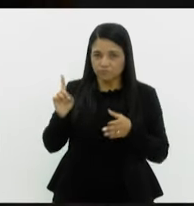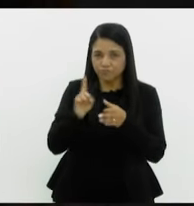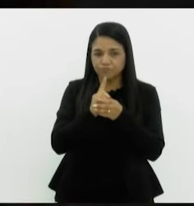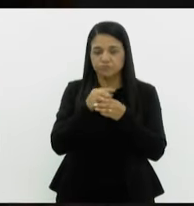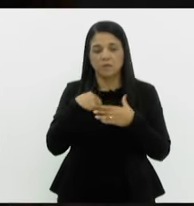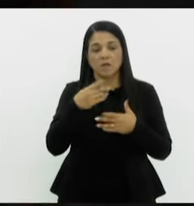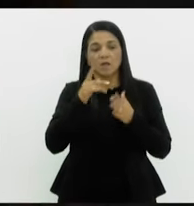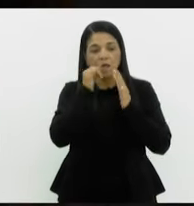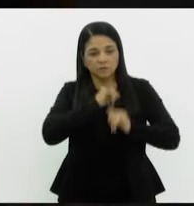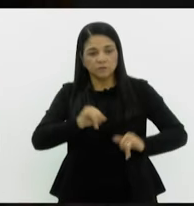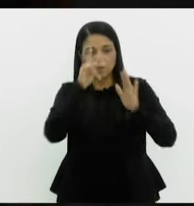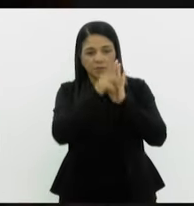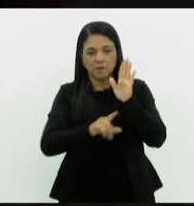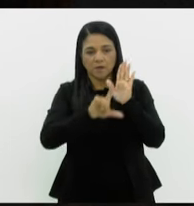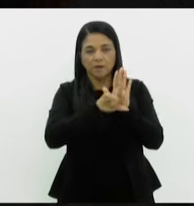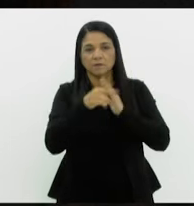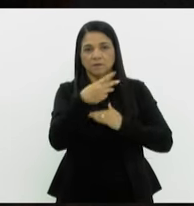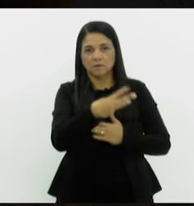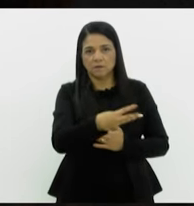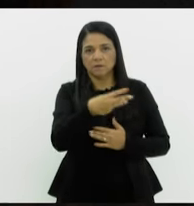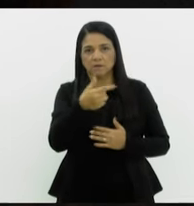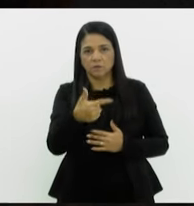Anuncio, projeto de lei número